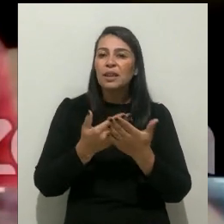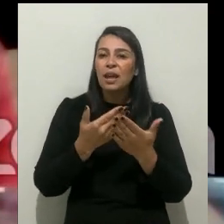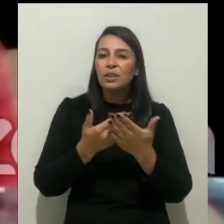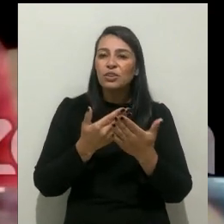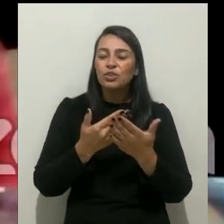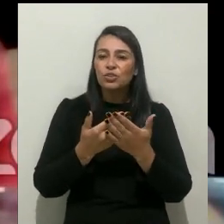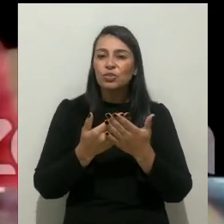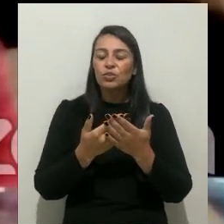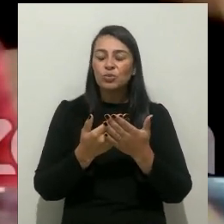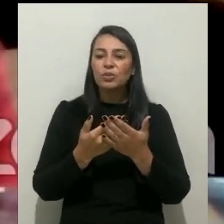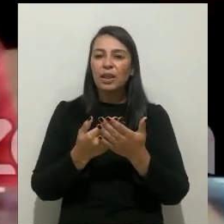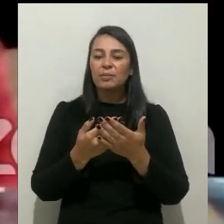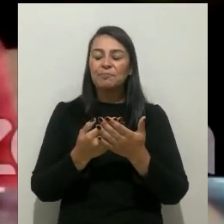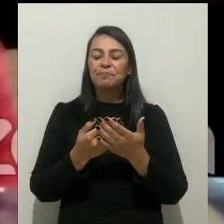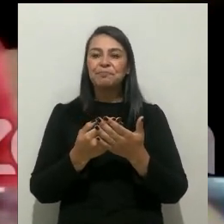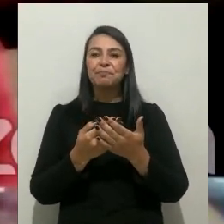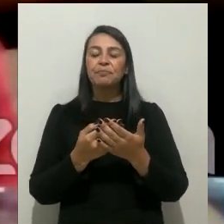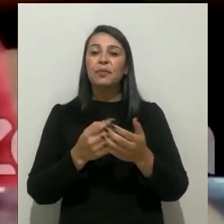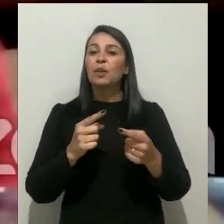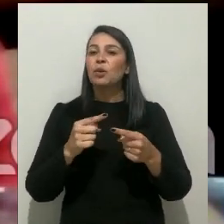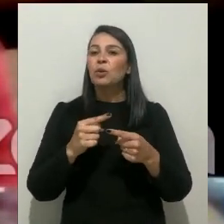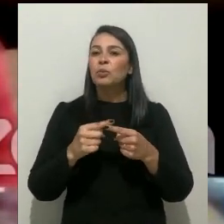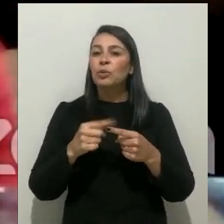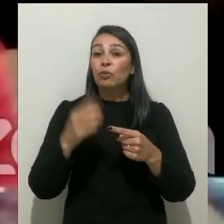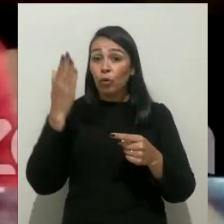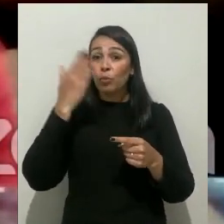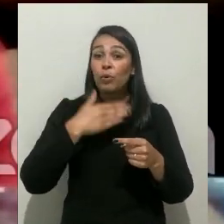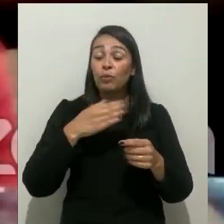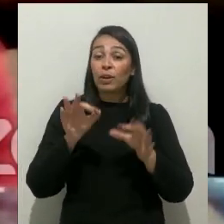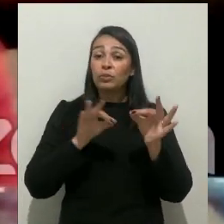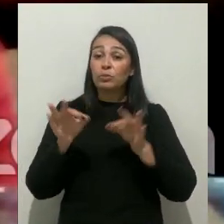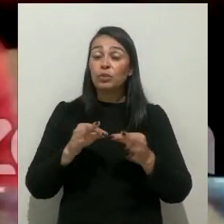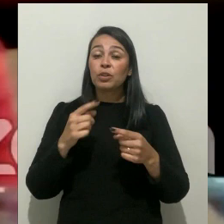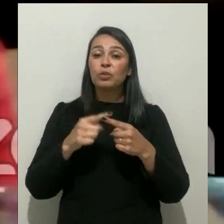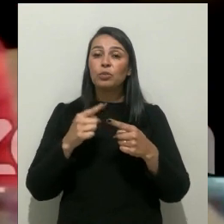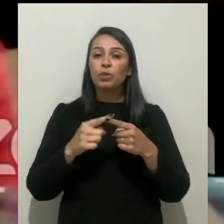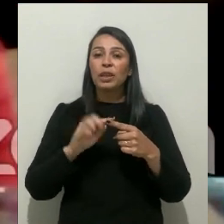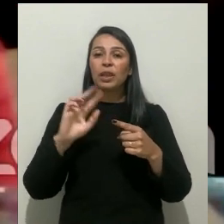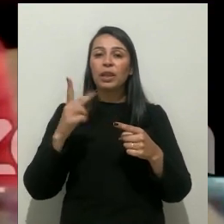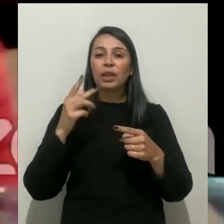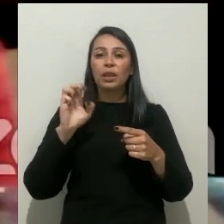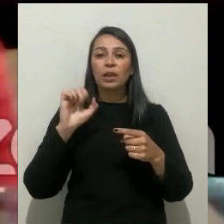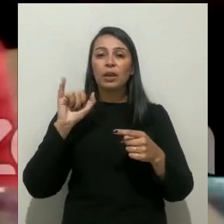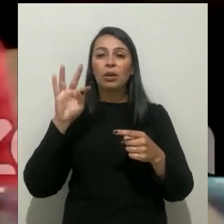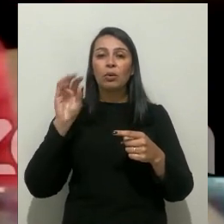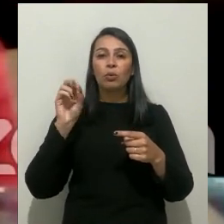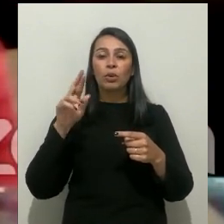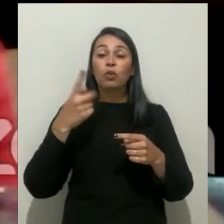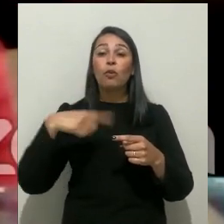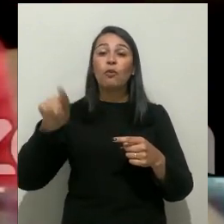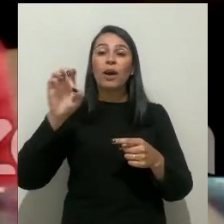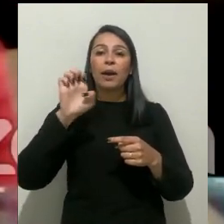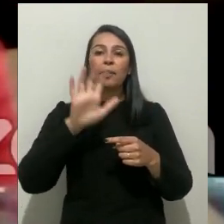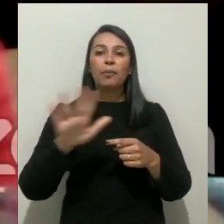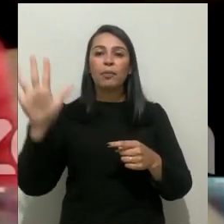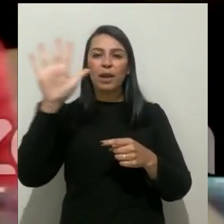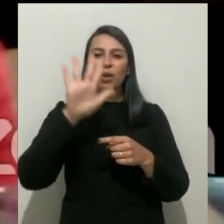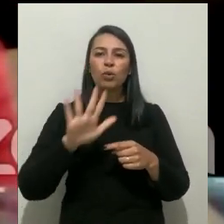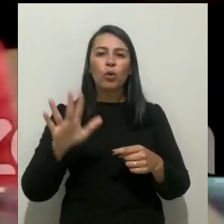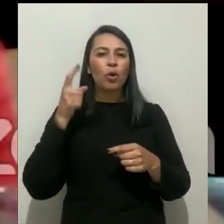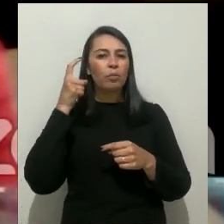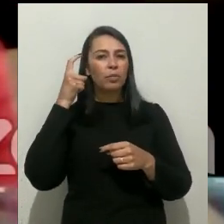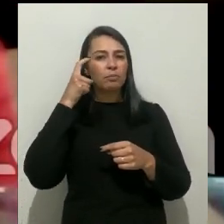e comprovado nesse projeto. Por quê? A partir do momento que o Heitor vai para a Europa, pensando muito